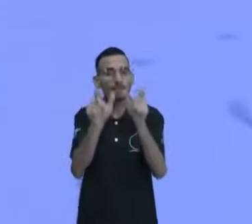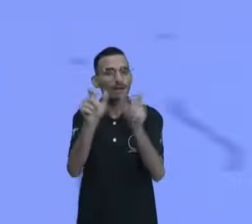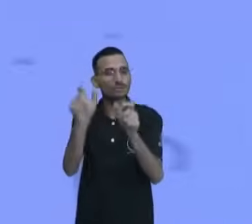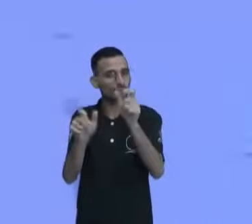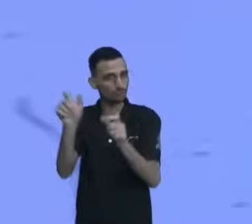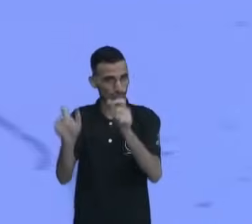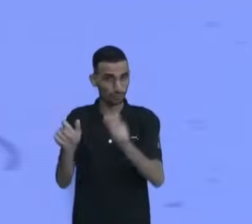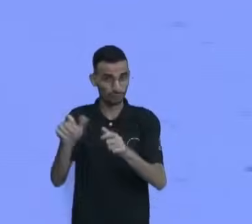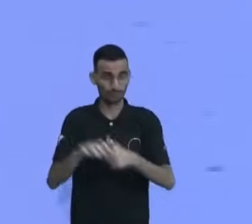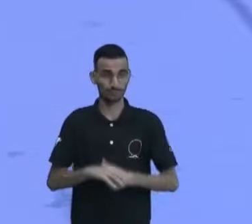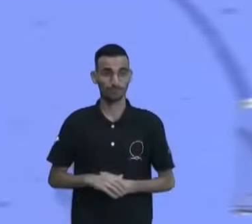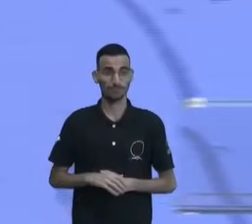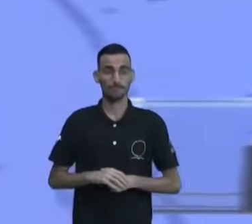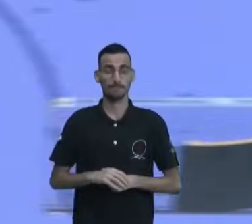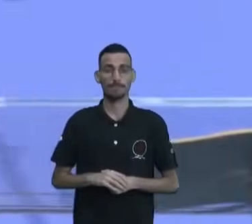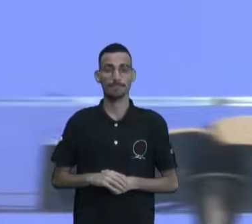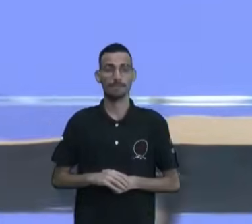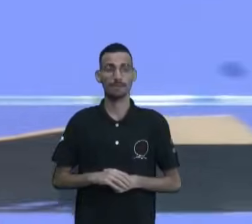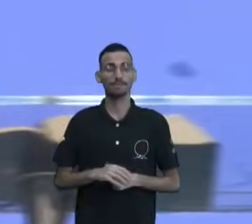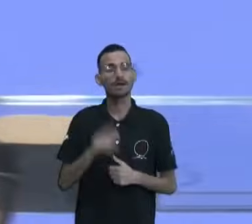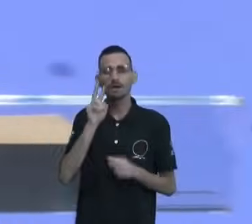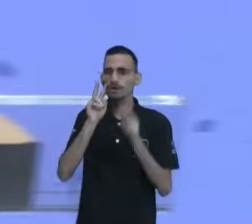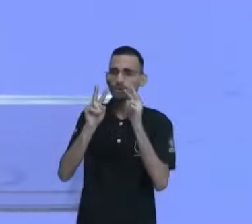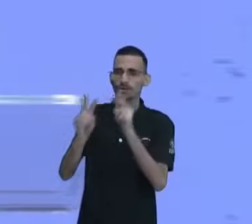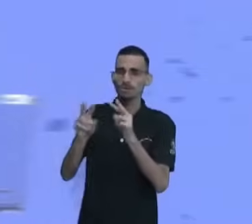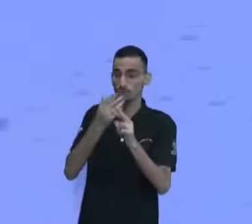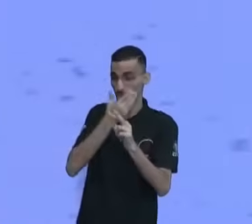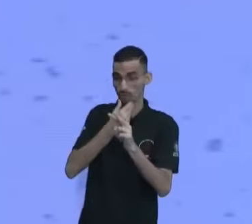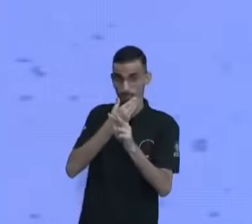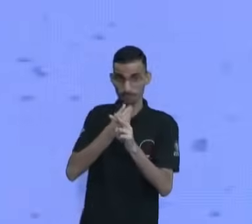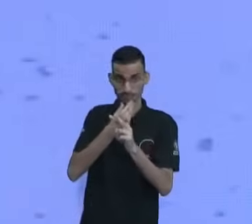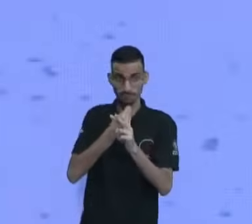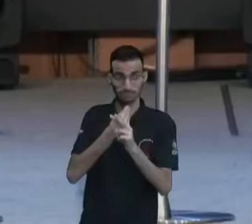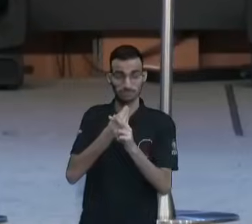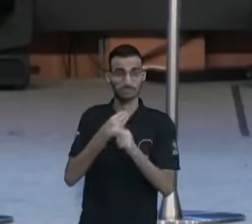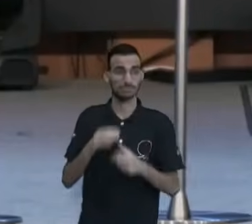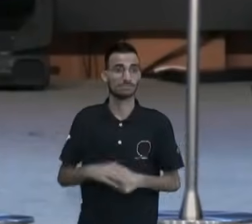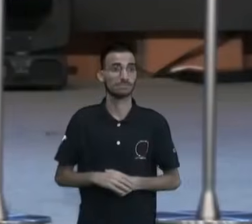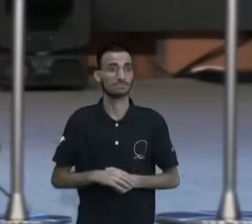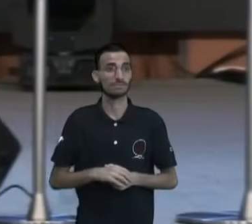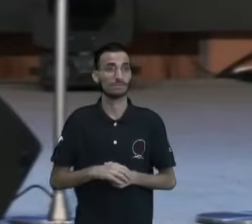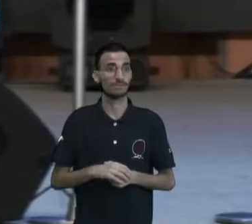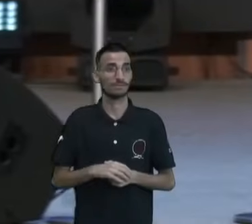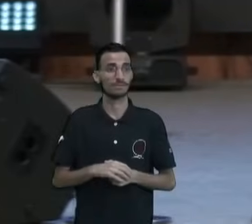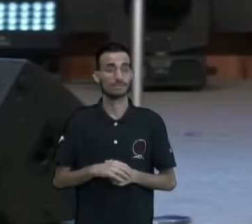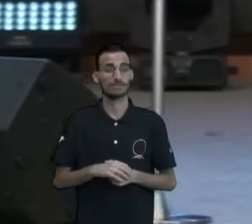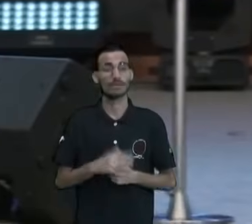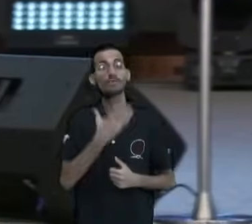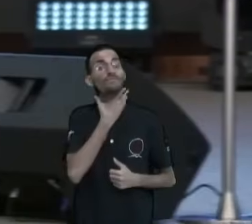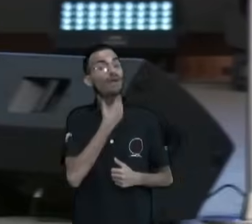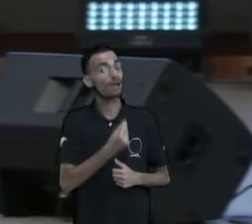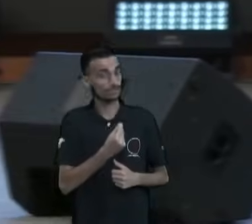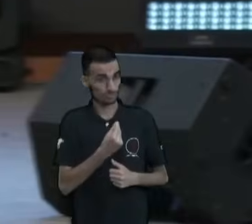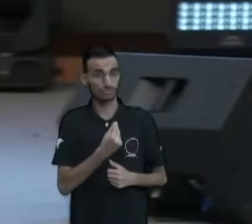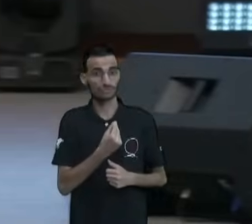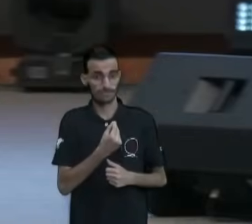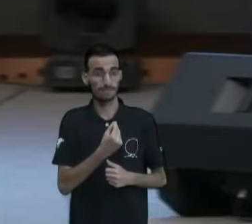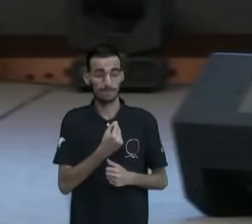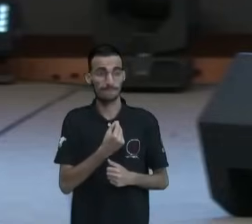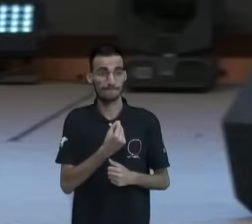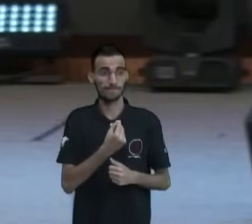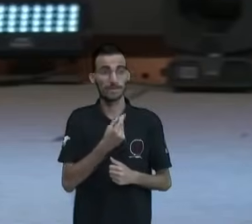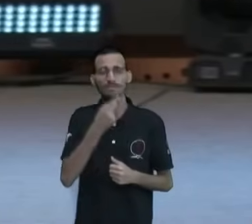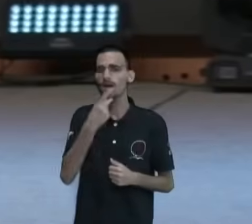essa pera para mim já sei que tá com problema quando vem alguém dizendo que sabe mais Bíblia que todo